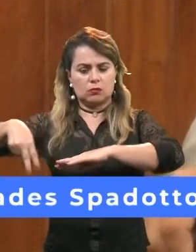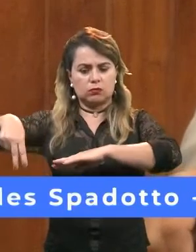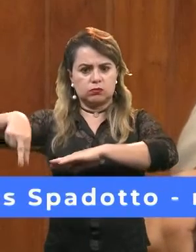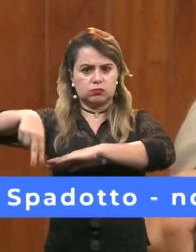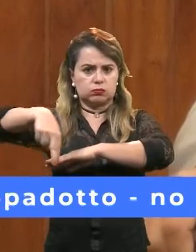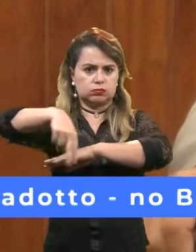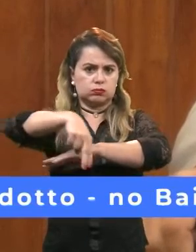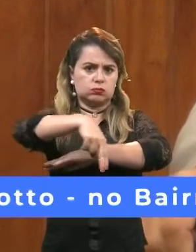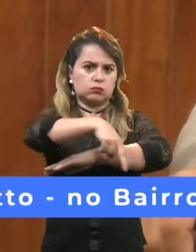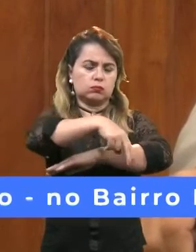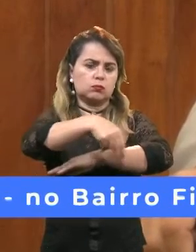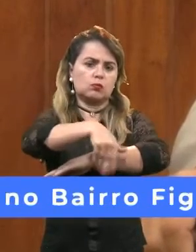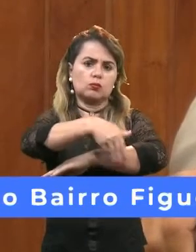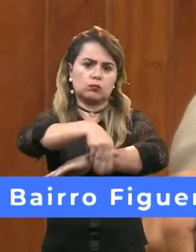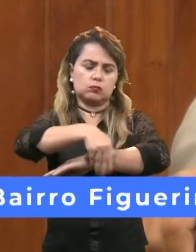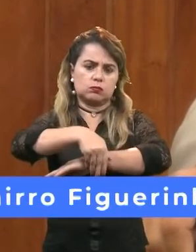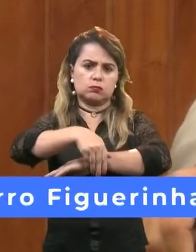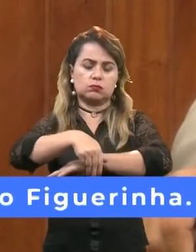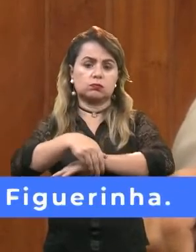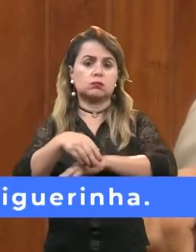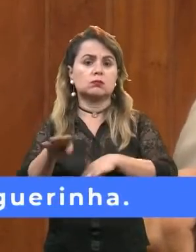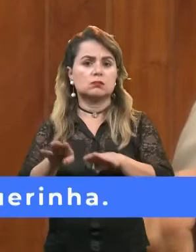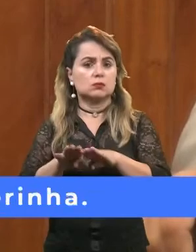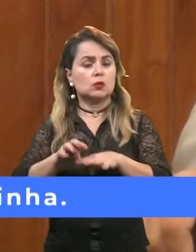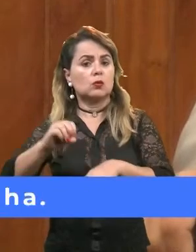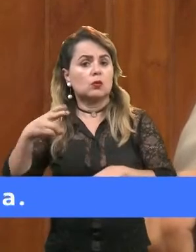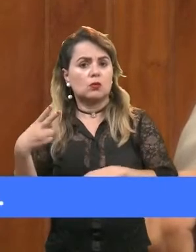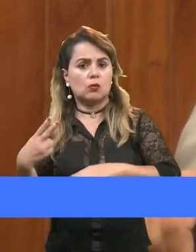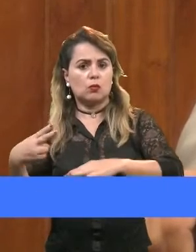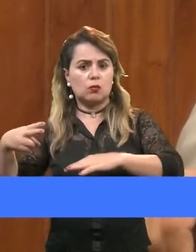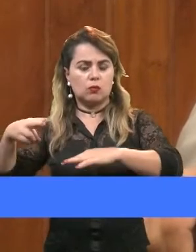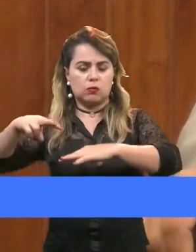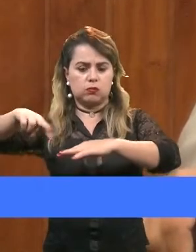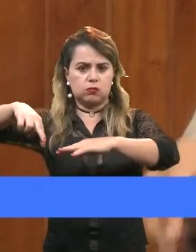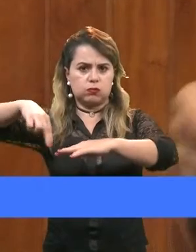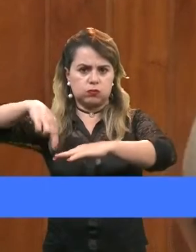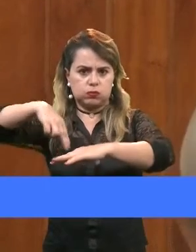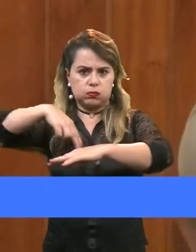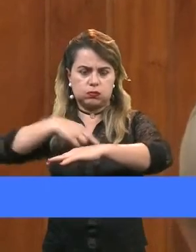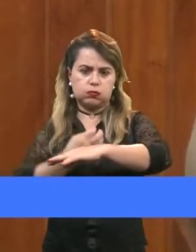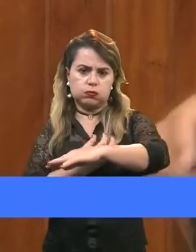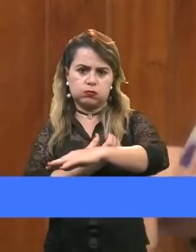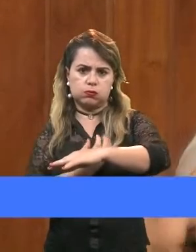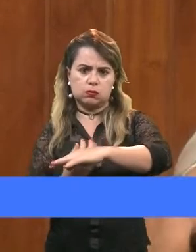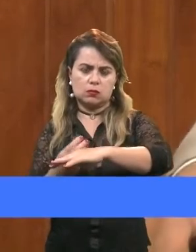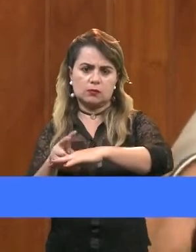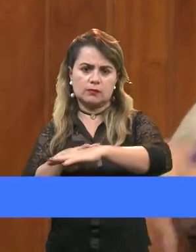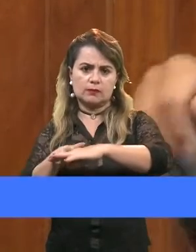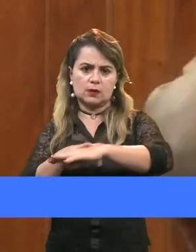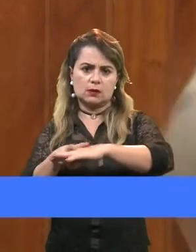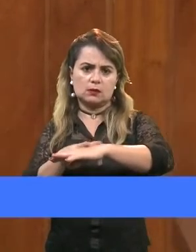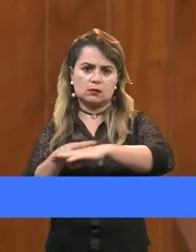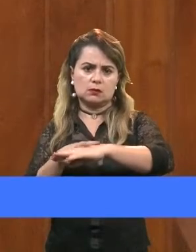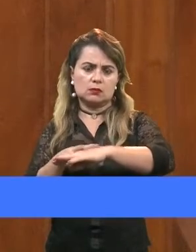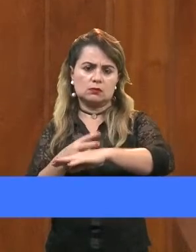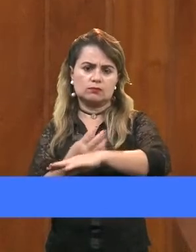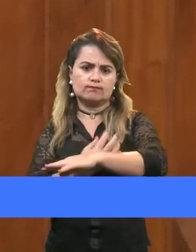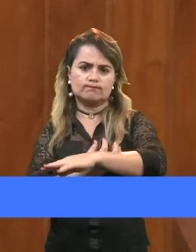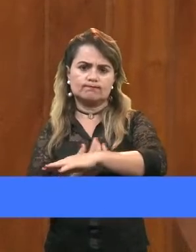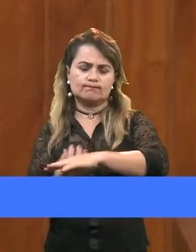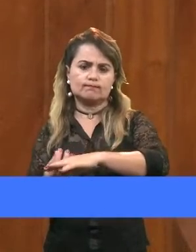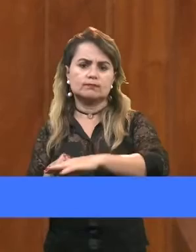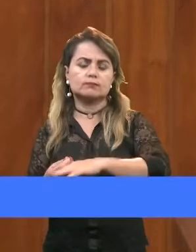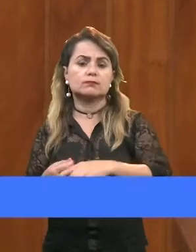andar pelo mato. Fizemos várias reuniões ali, uma até estava presente lá o vereador